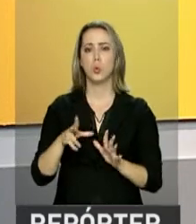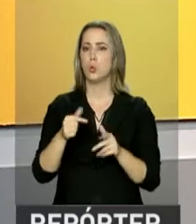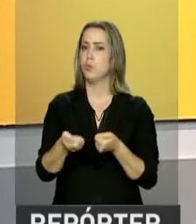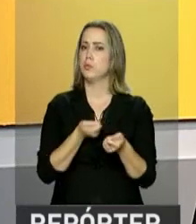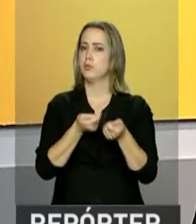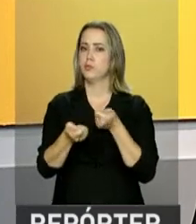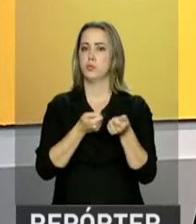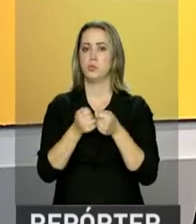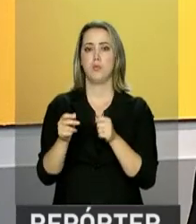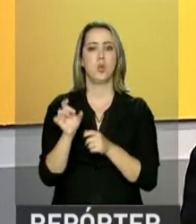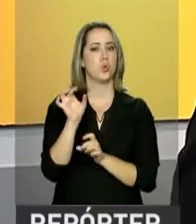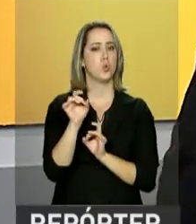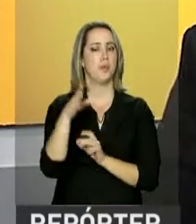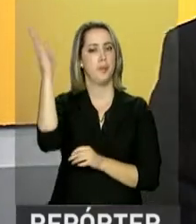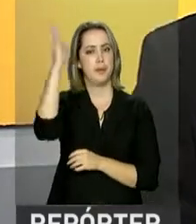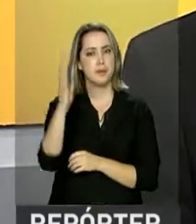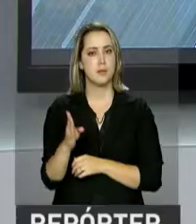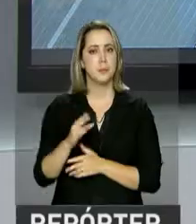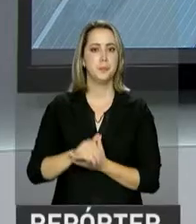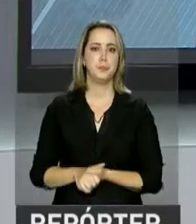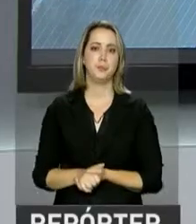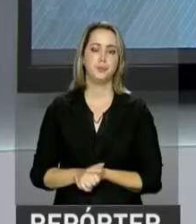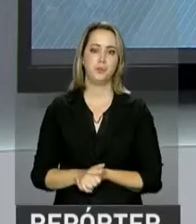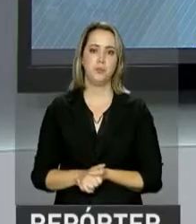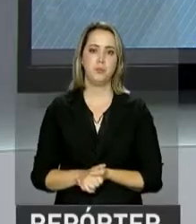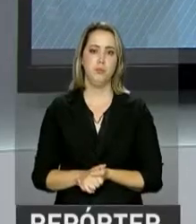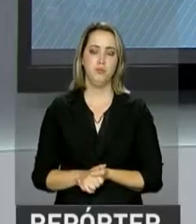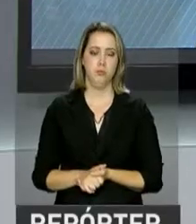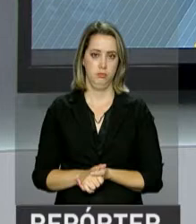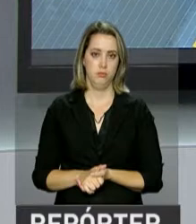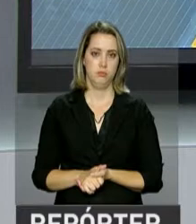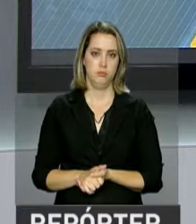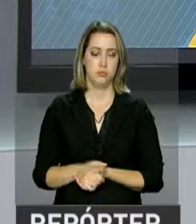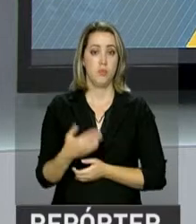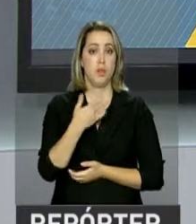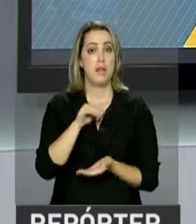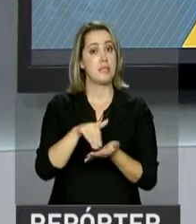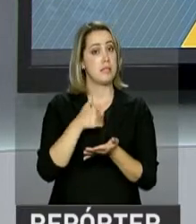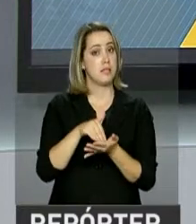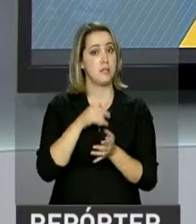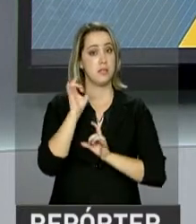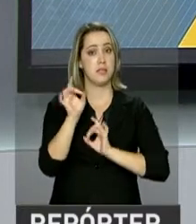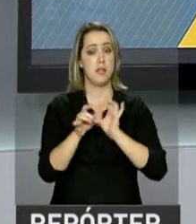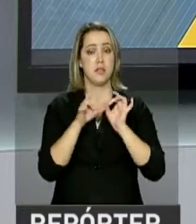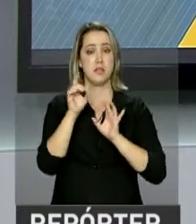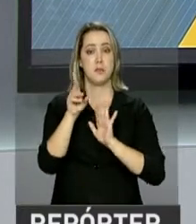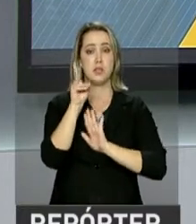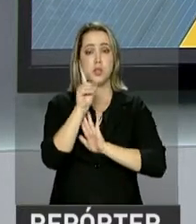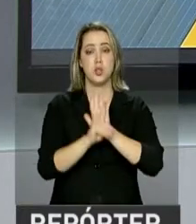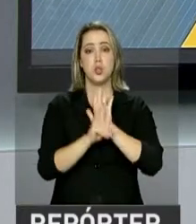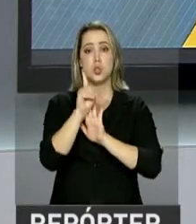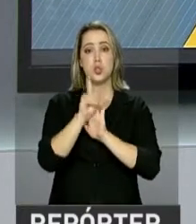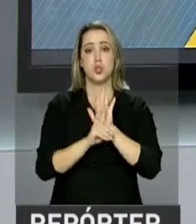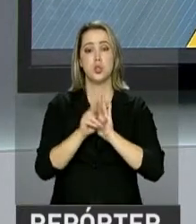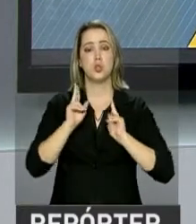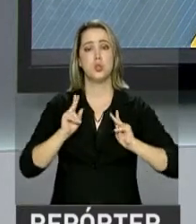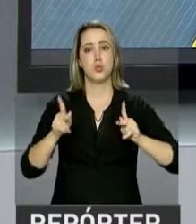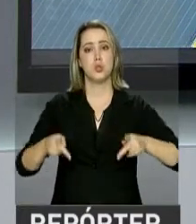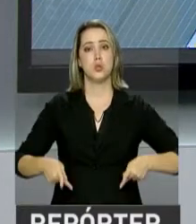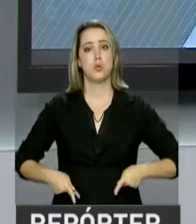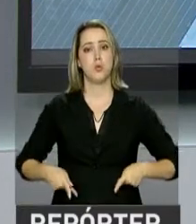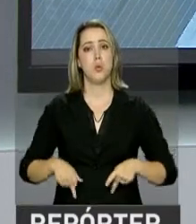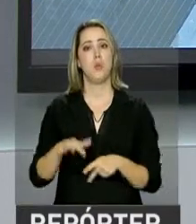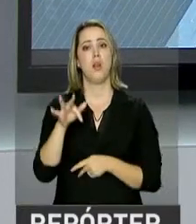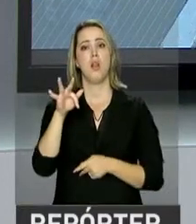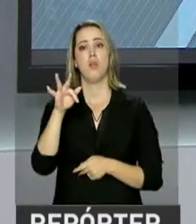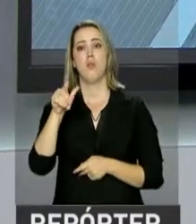totalmente controlado pelo brasil ea secretaria especial de direitos humanos flávia piovesan está em washington